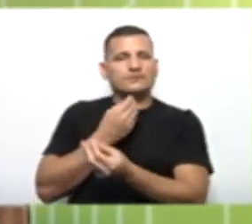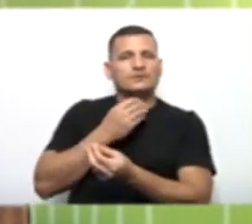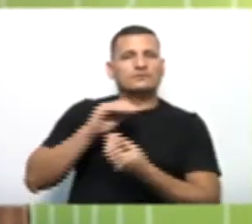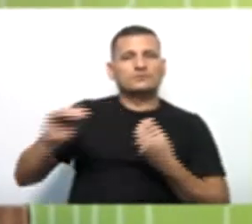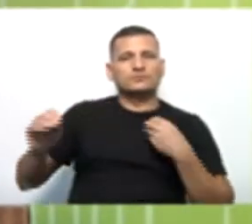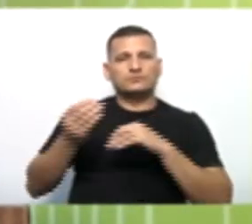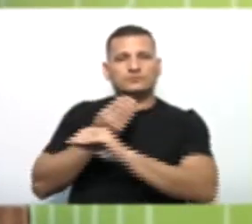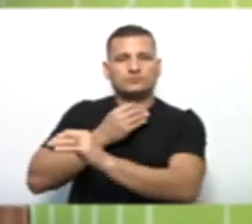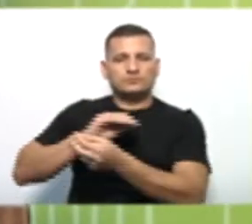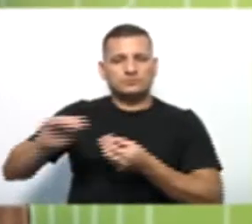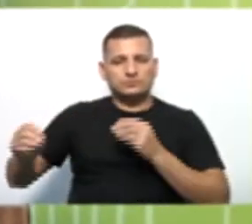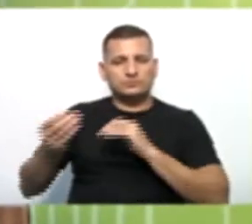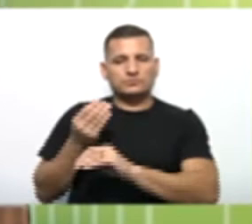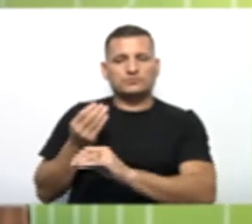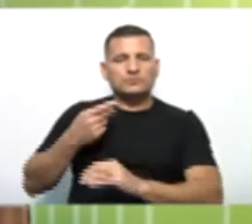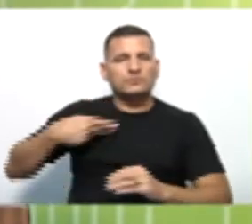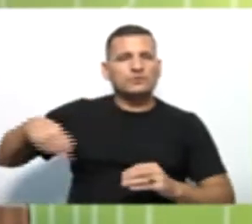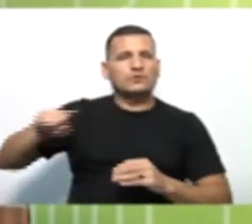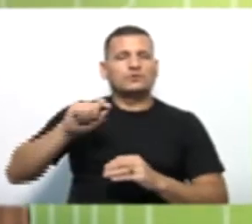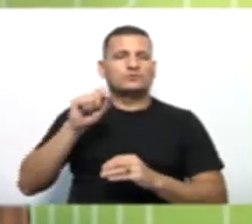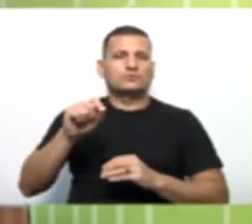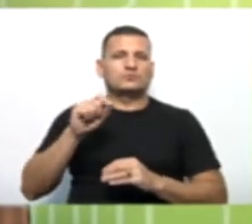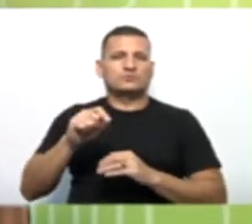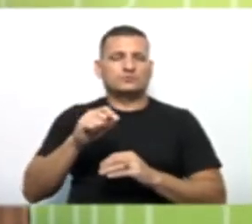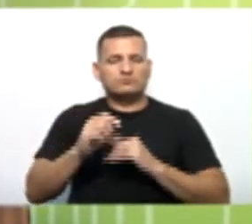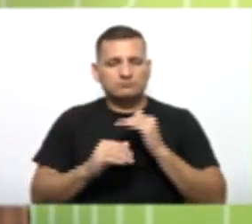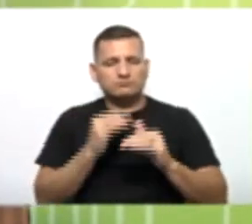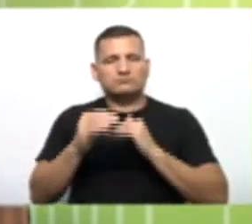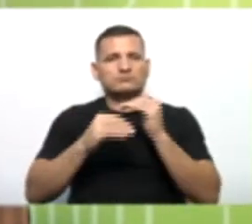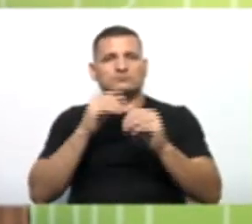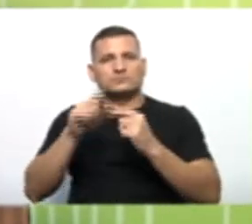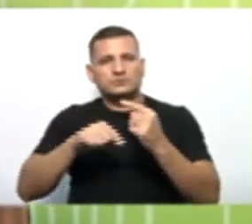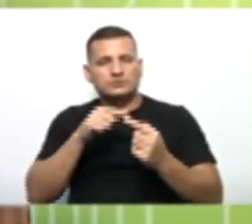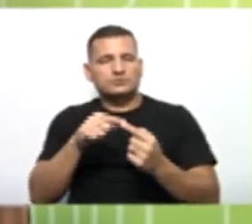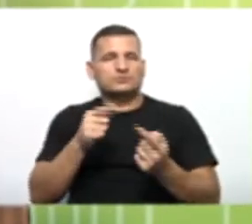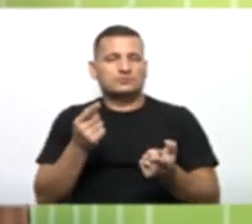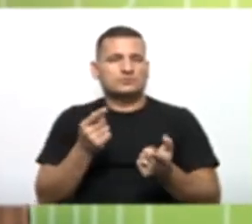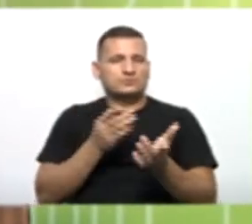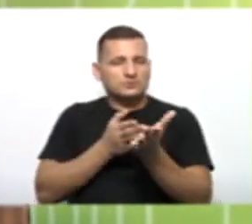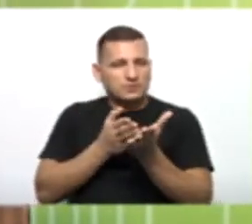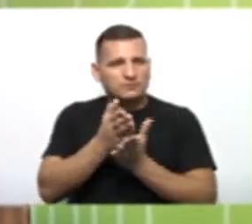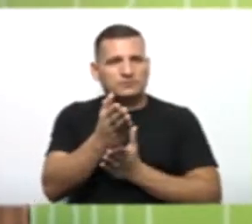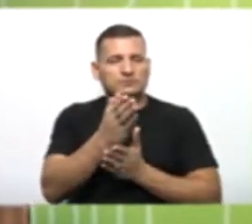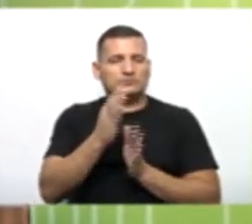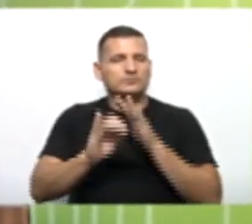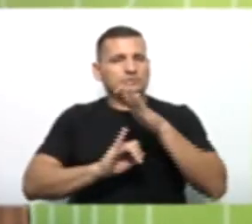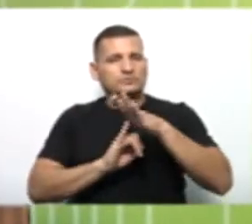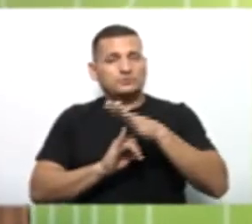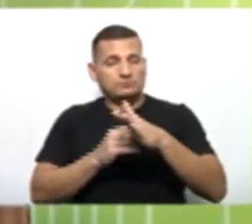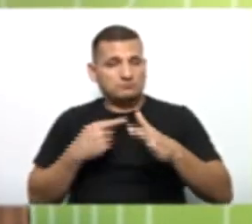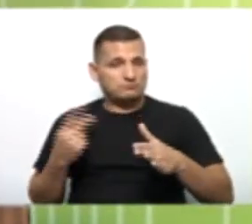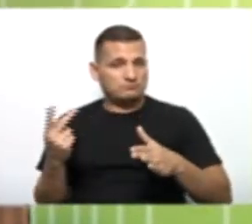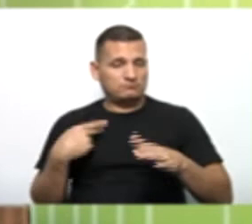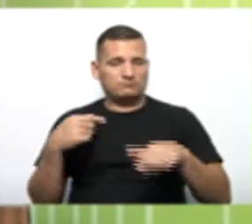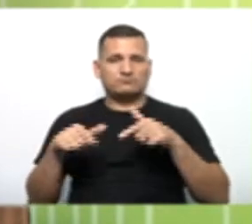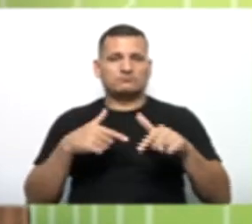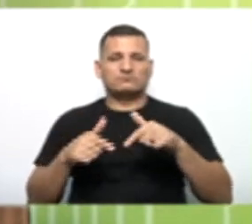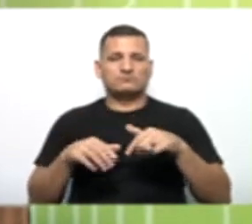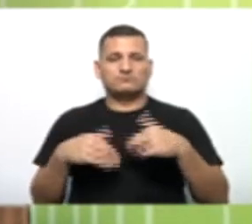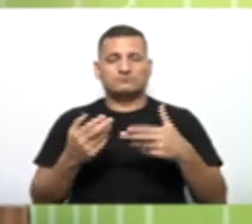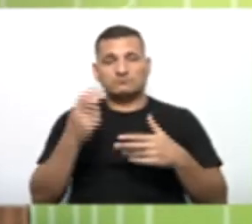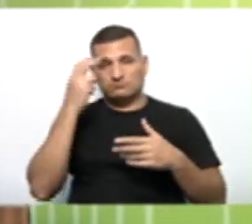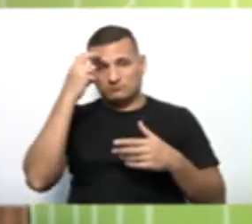nós possamos construir os objetivos as metas da instituição que nós estamos atuando então a